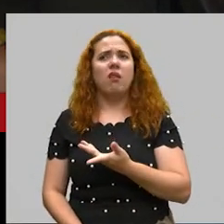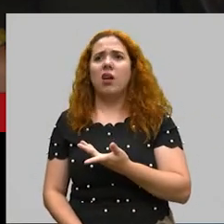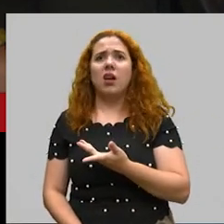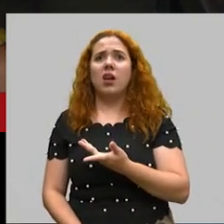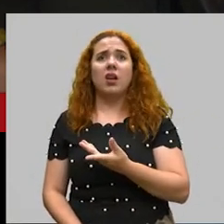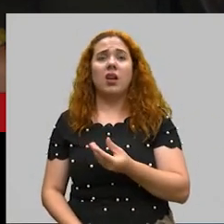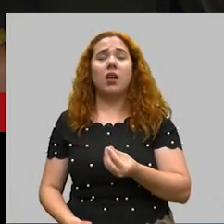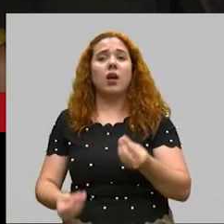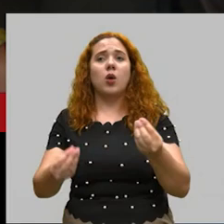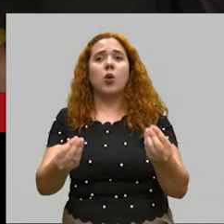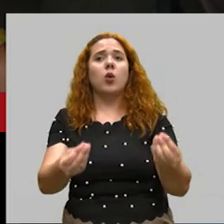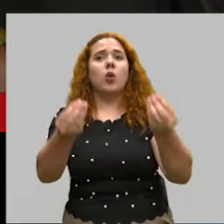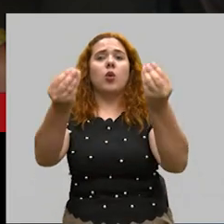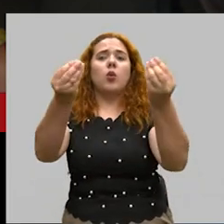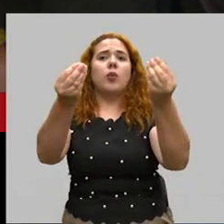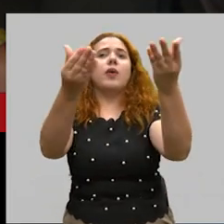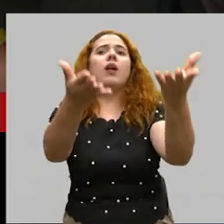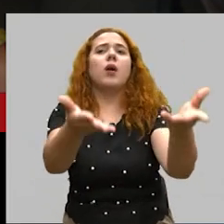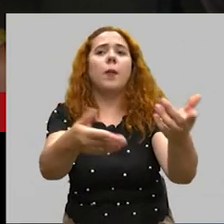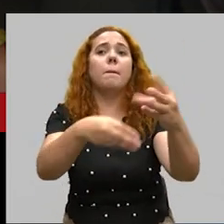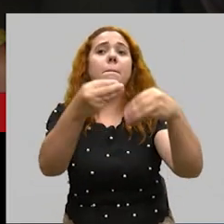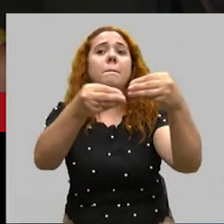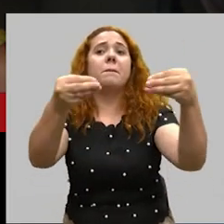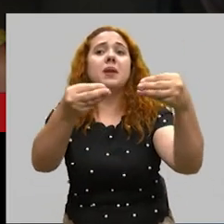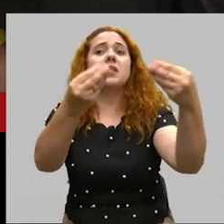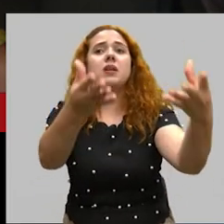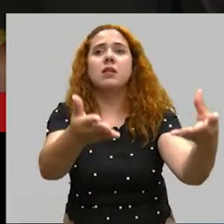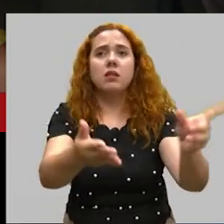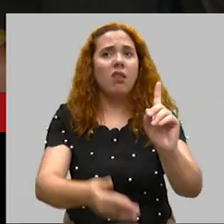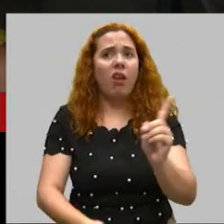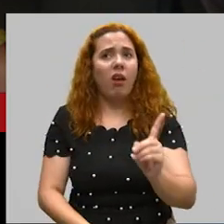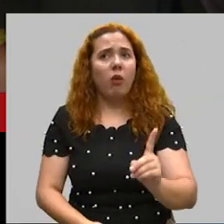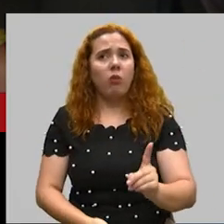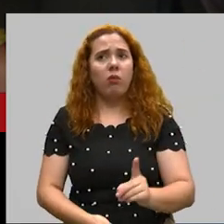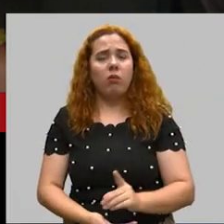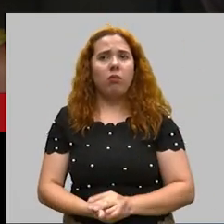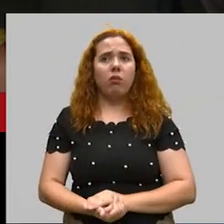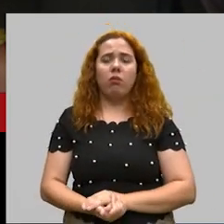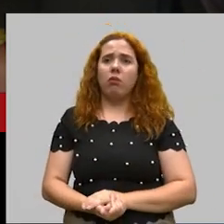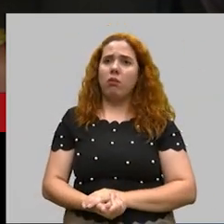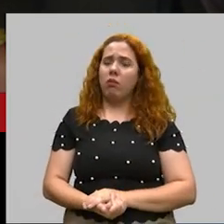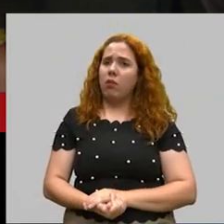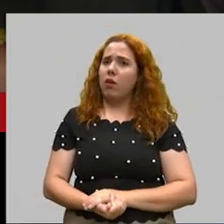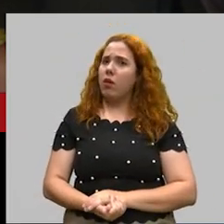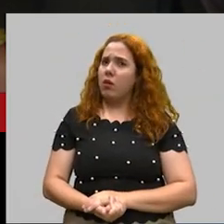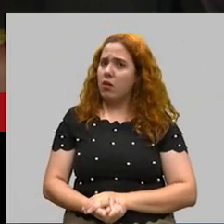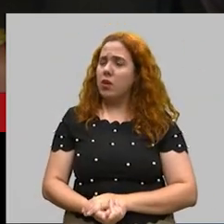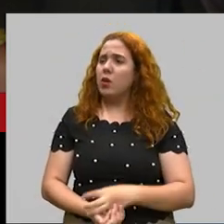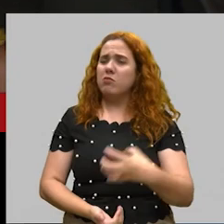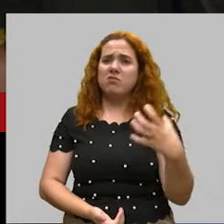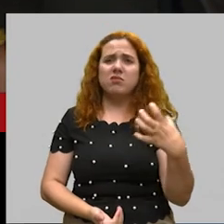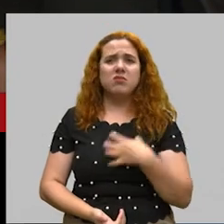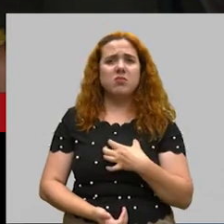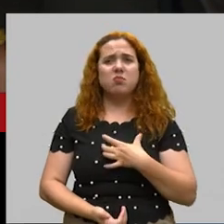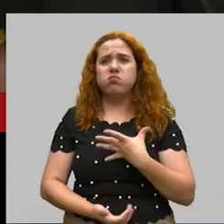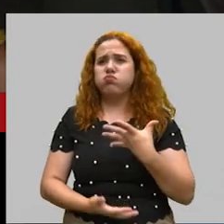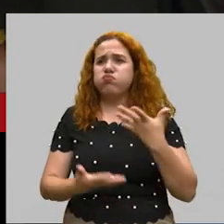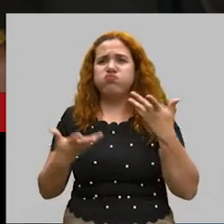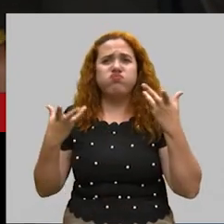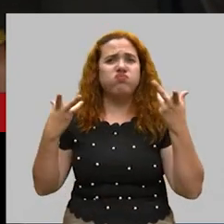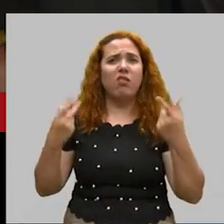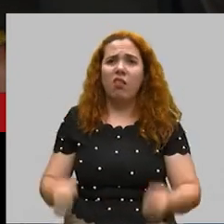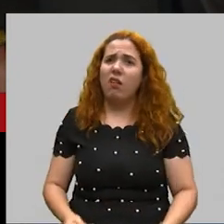oferenda que é feita para ele ele tem que responder el então eu saio daqui frustrado com essa